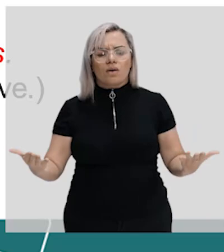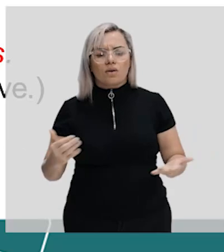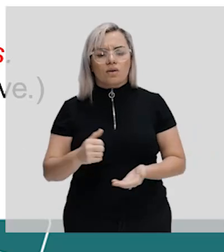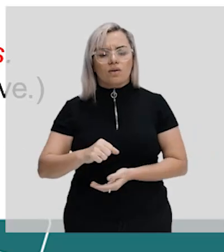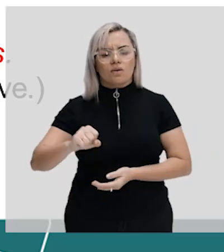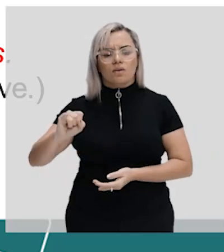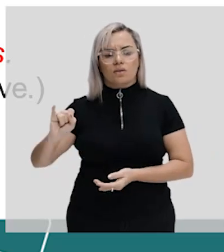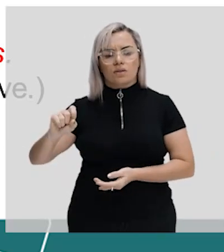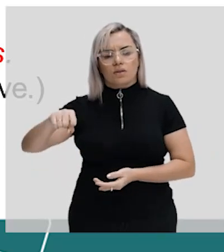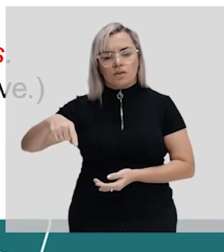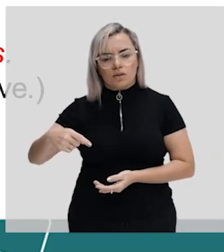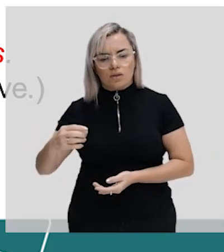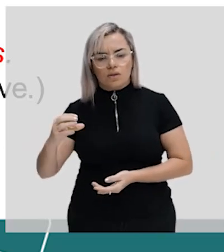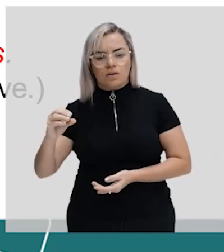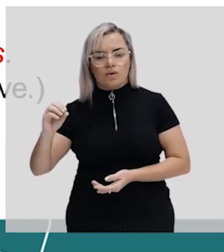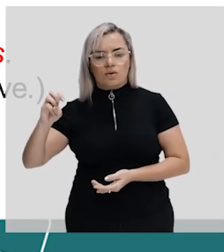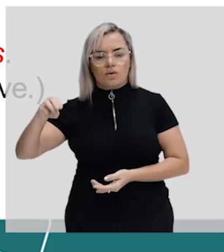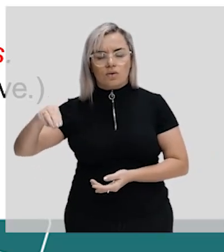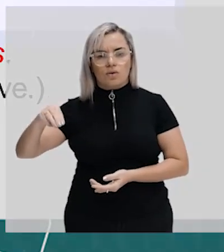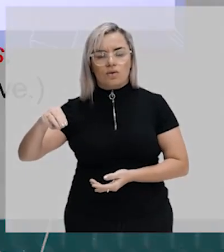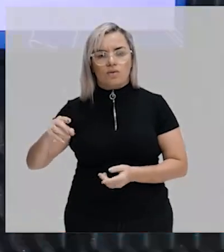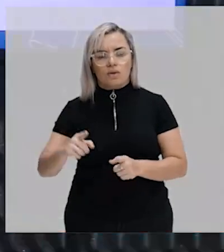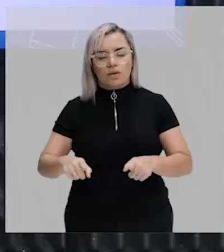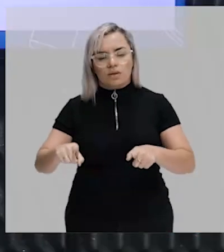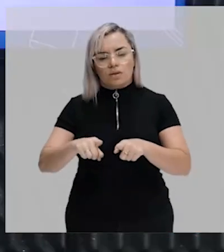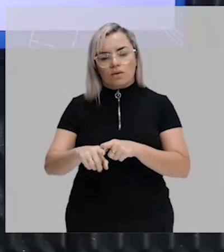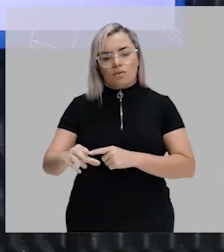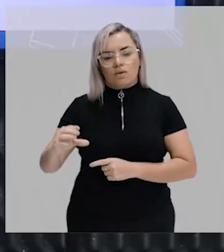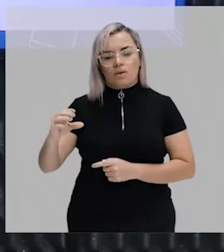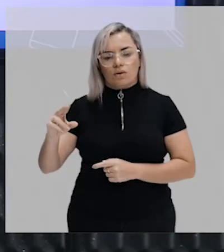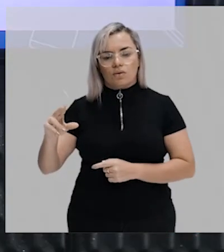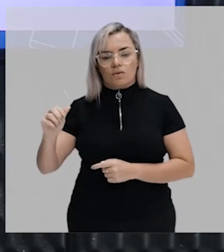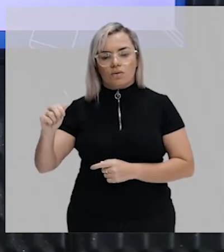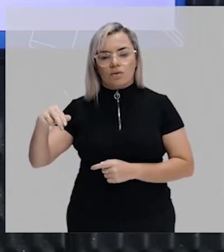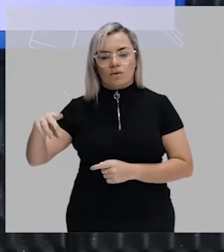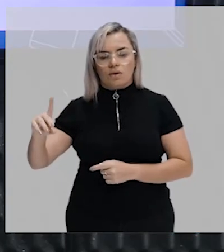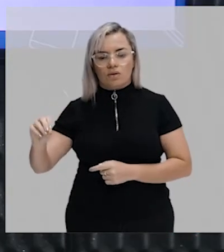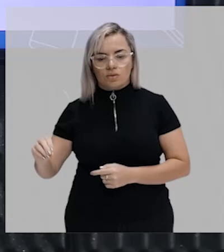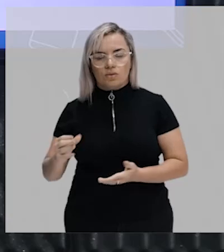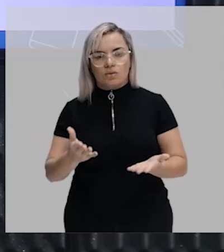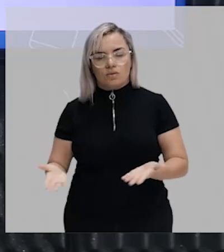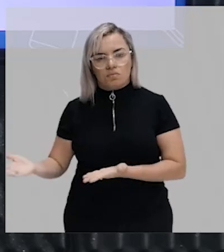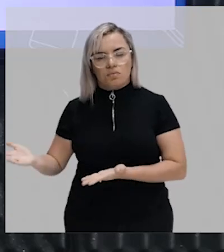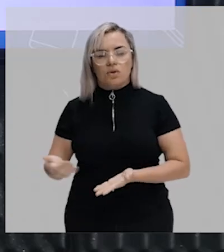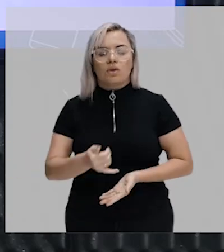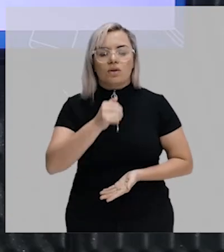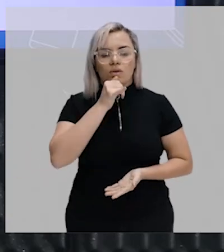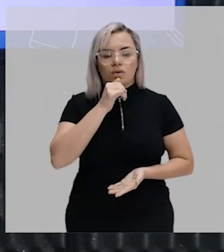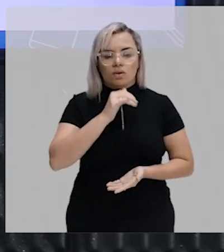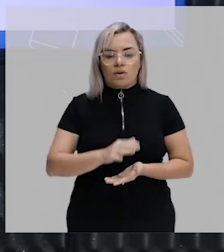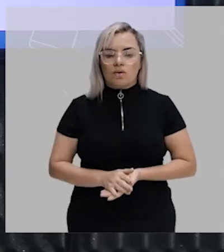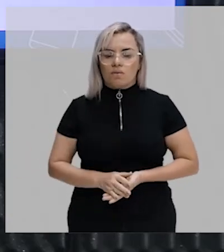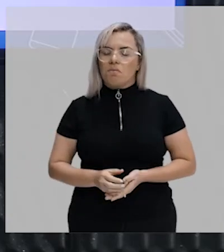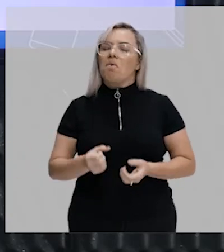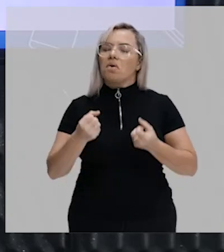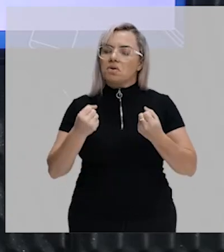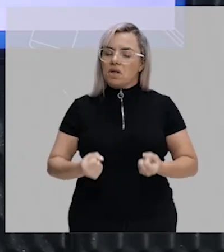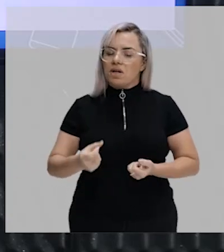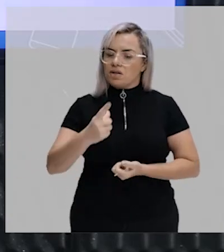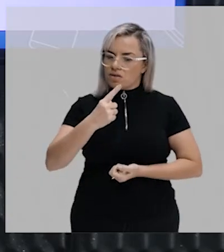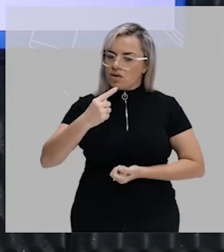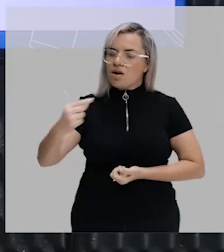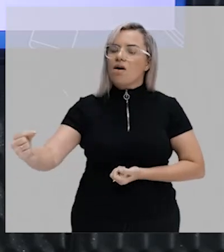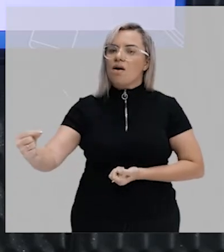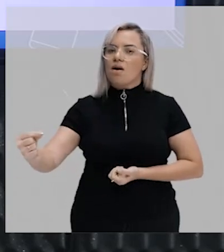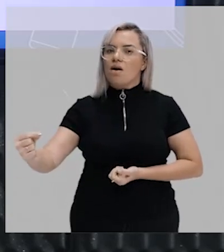Então, podrás sair quando pagues lo que debes. Então, você poderá sair quando pagar